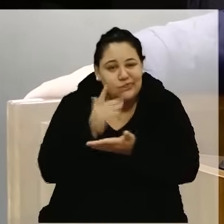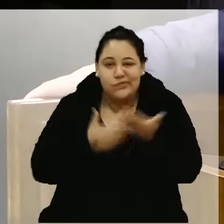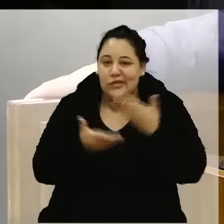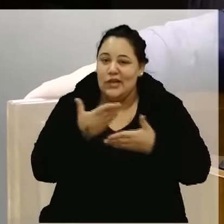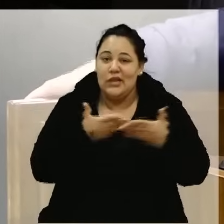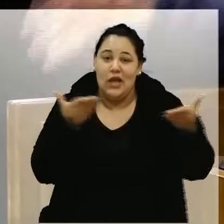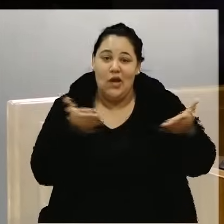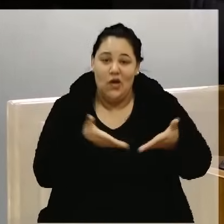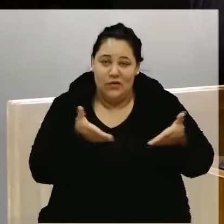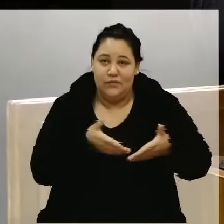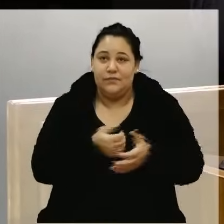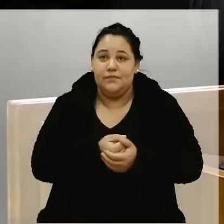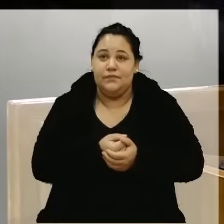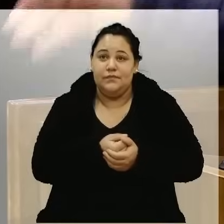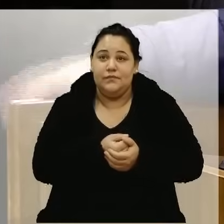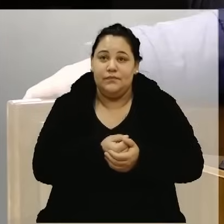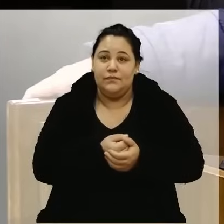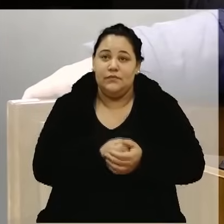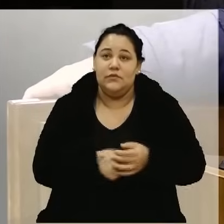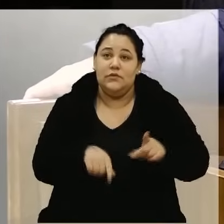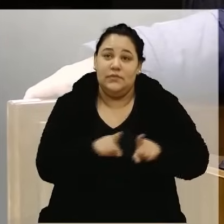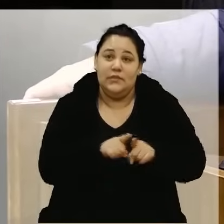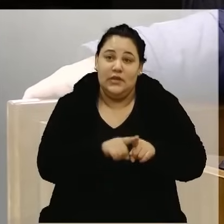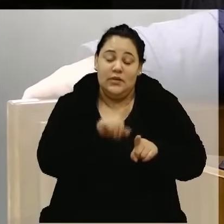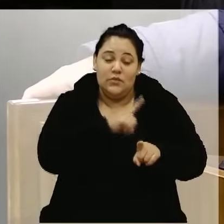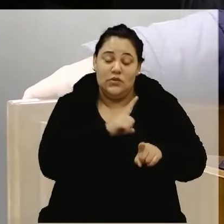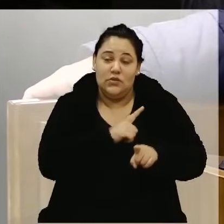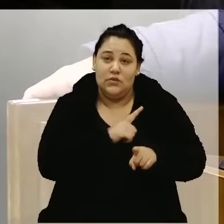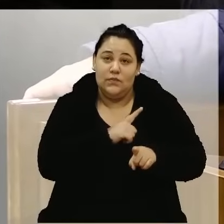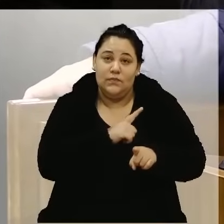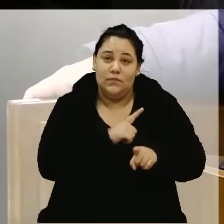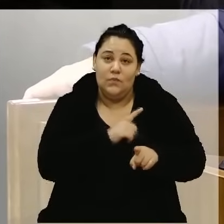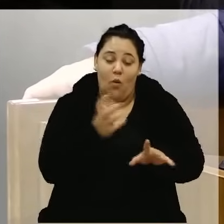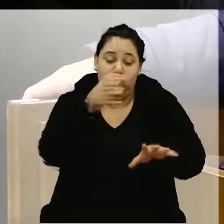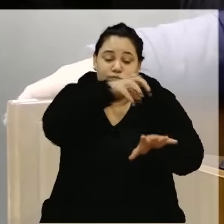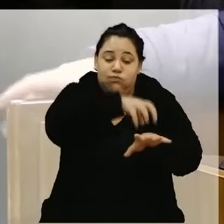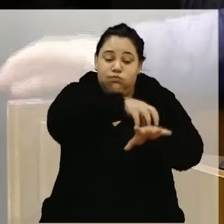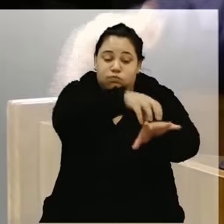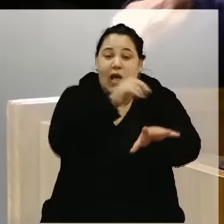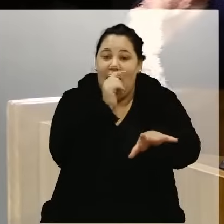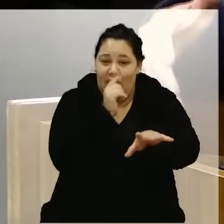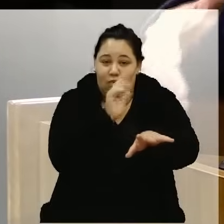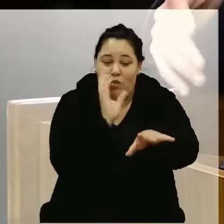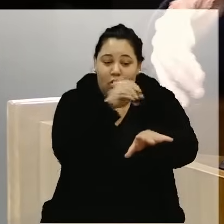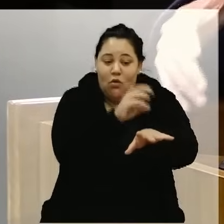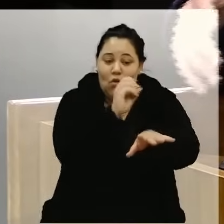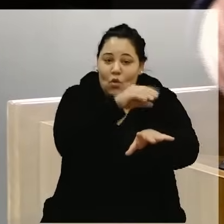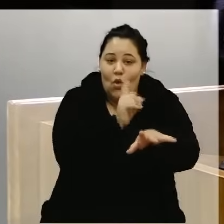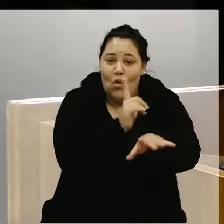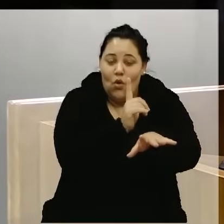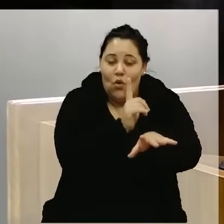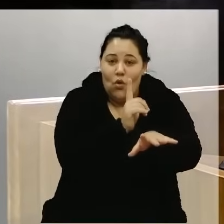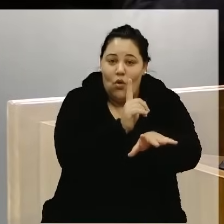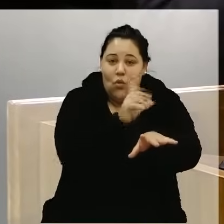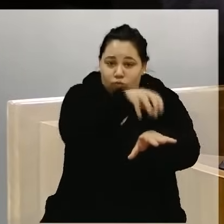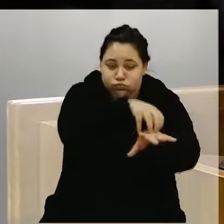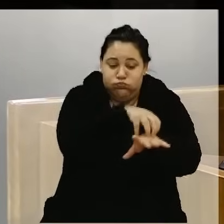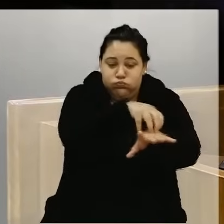fazer isso. Nós estamos com os caminhões direcionando para ter um efeito maior,